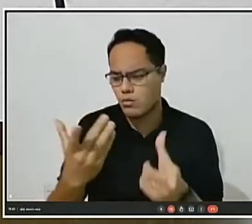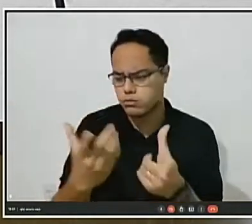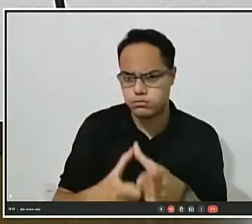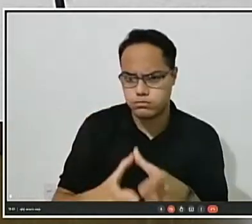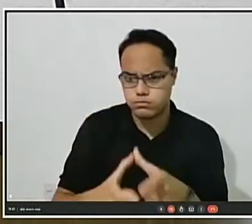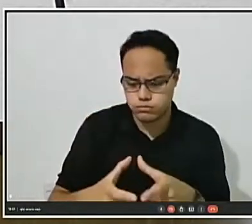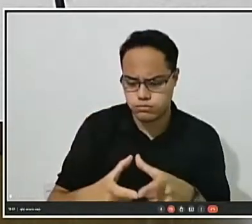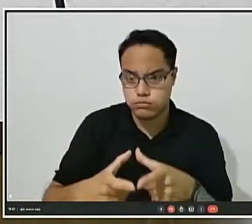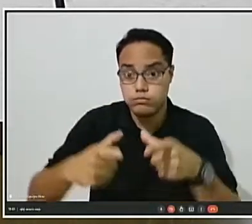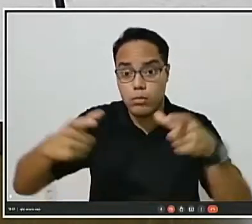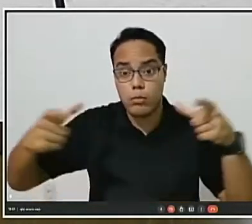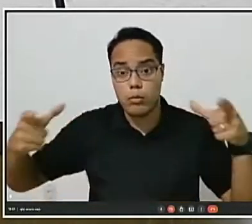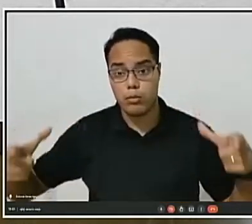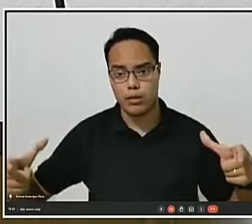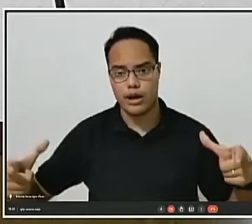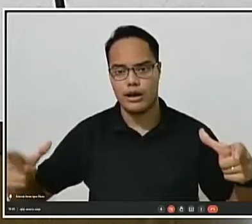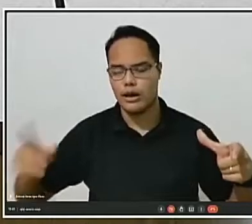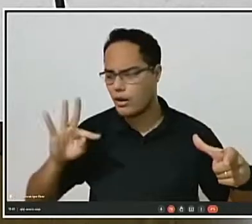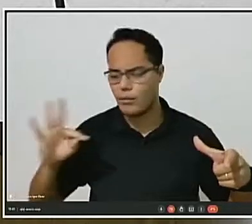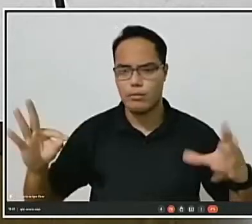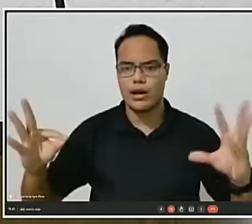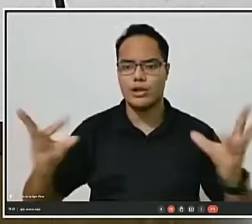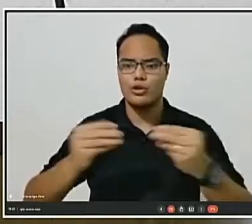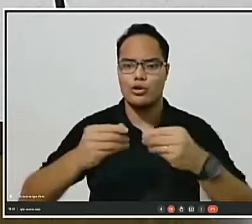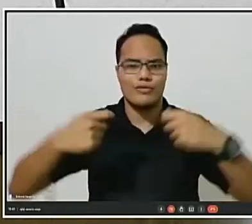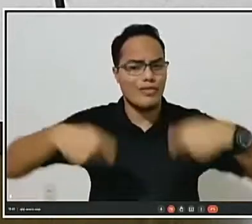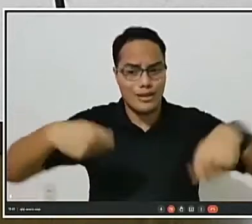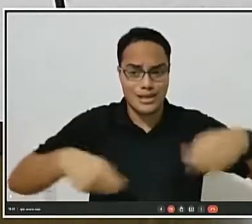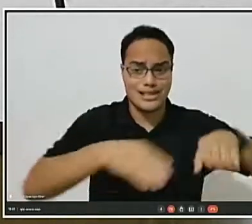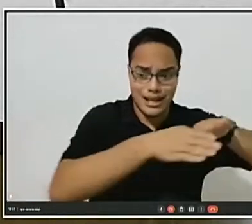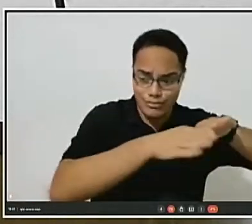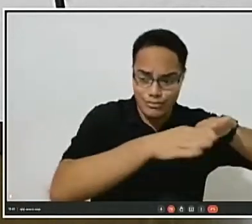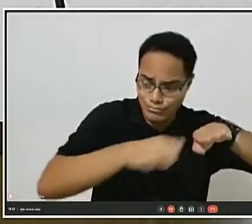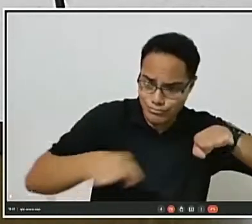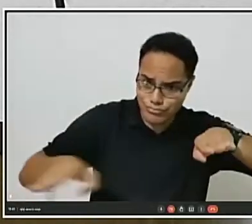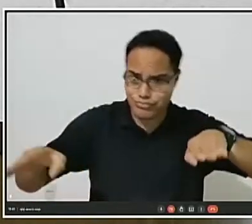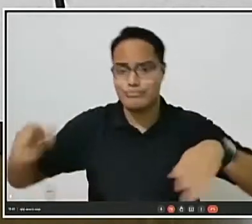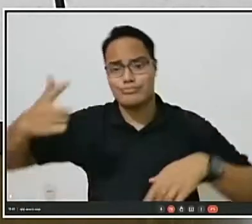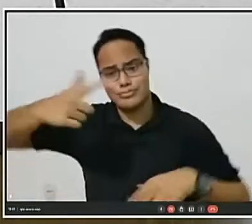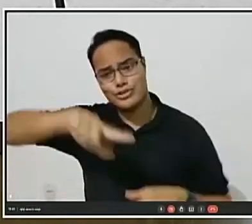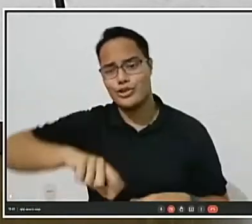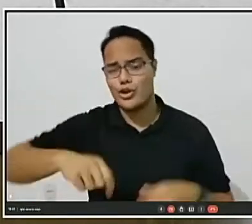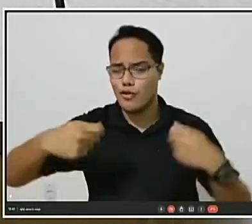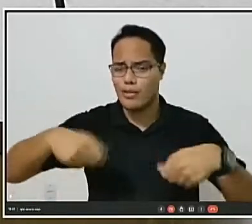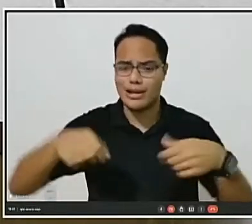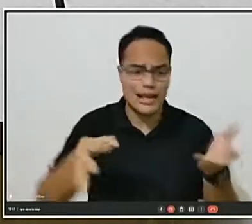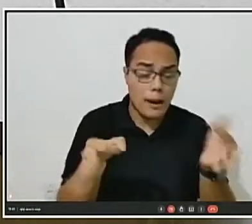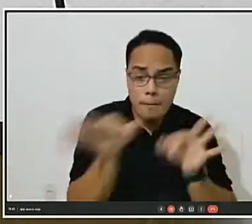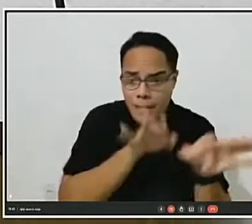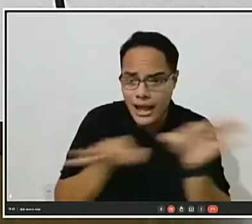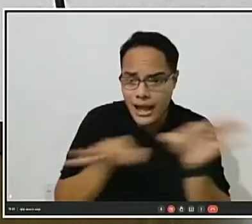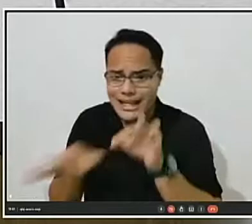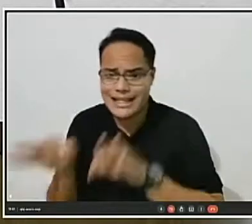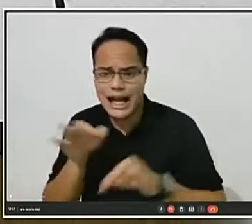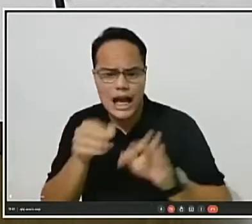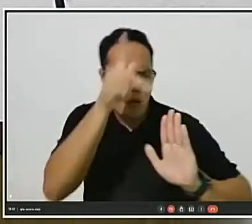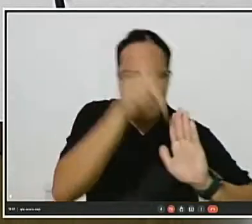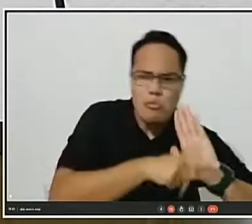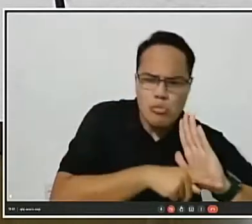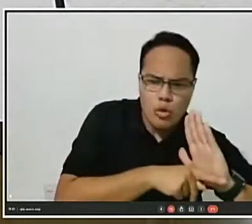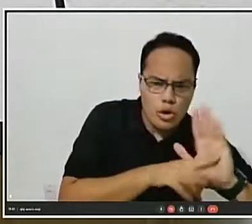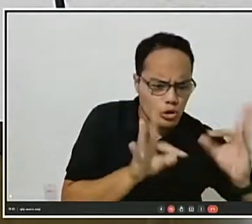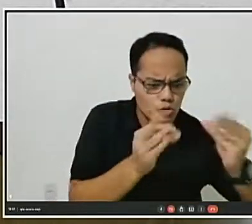para tudo. Vai ter que fazer tudo de novo, projeto, e fazer todo aquele trâmite para